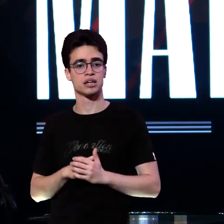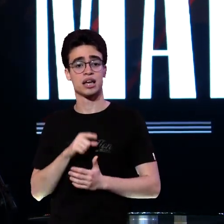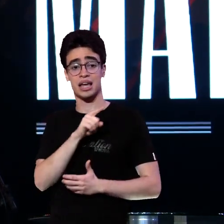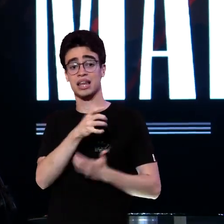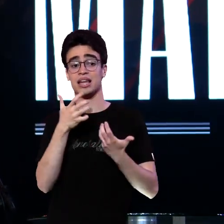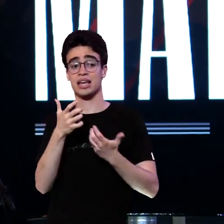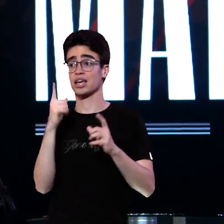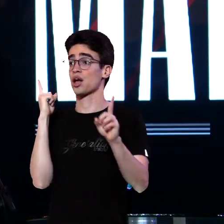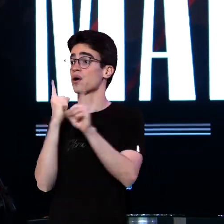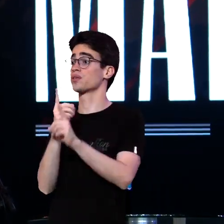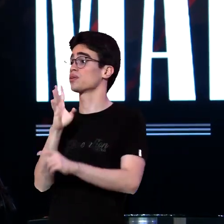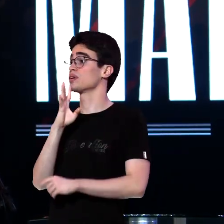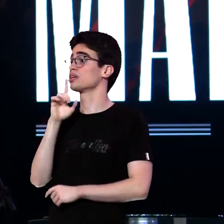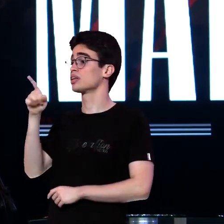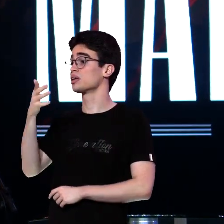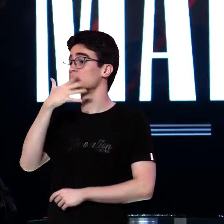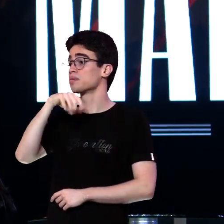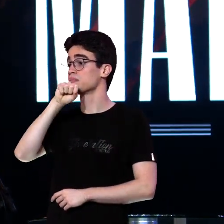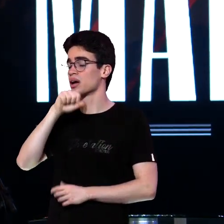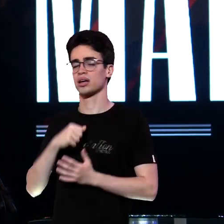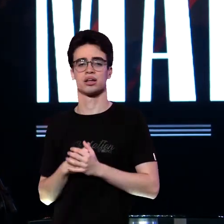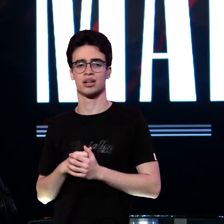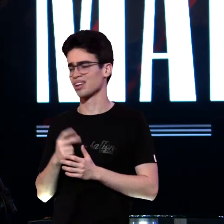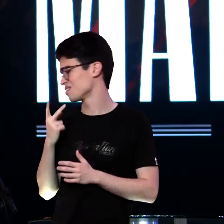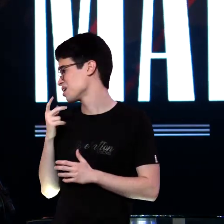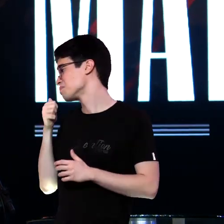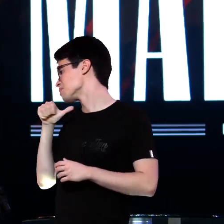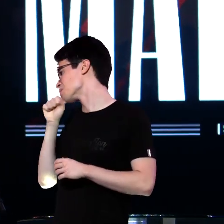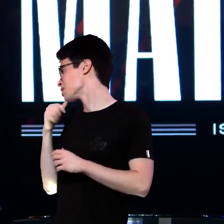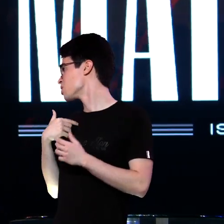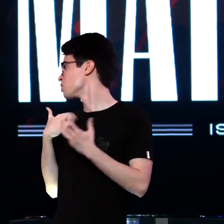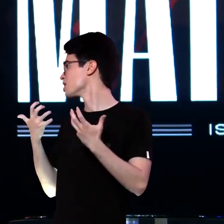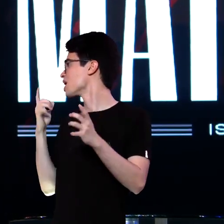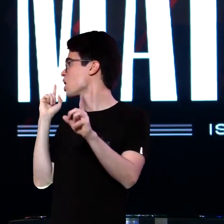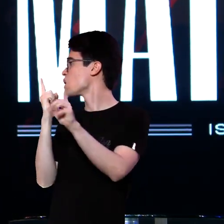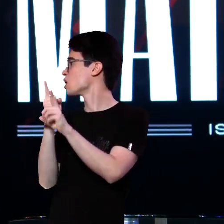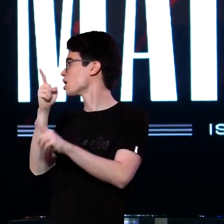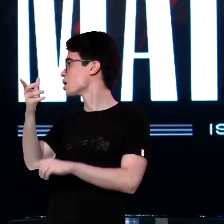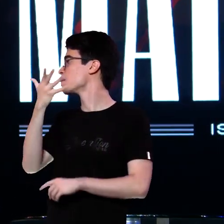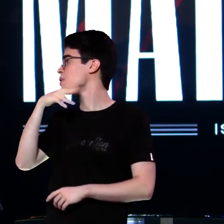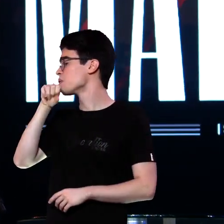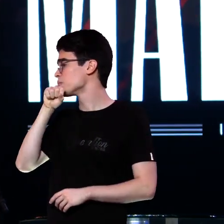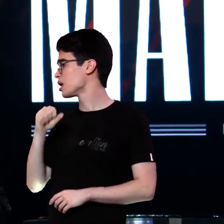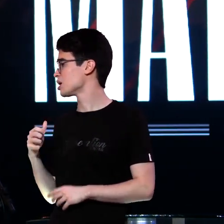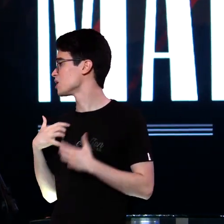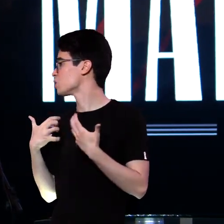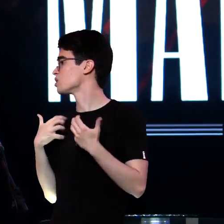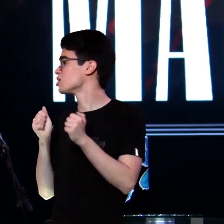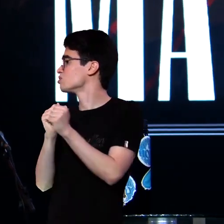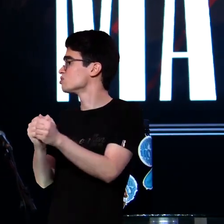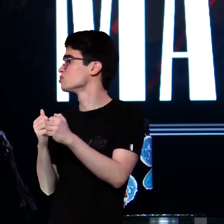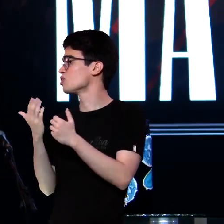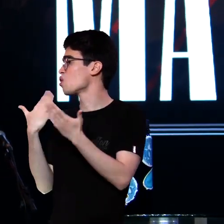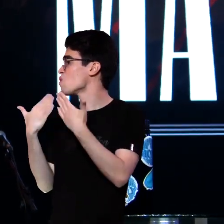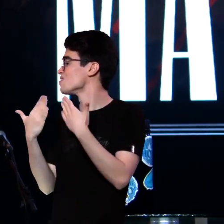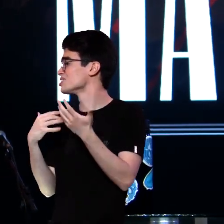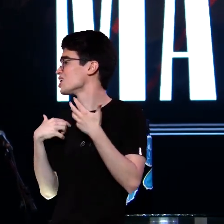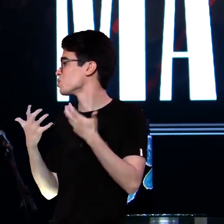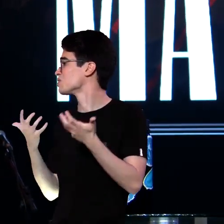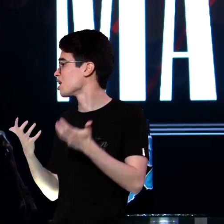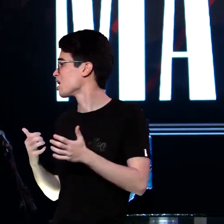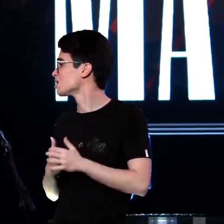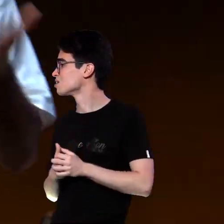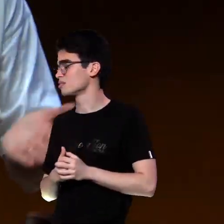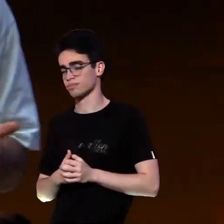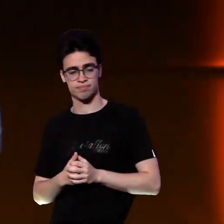o pai dele. E ele falava: mãe, me leva para conhecer o meu pai, por favor, deixa eu só sair com ele, eu quero conversar com meu pai.